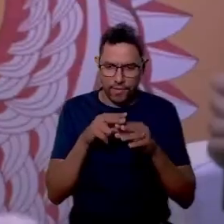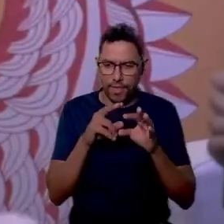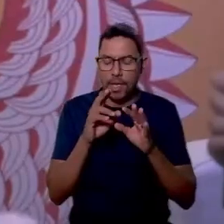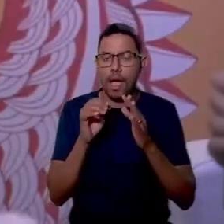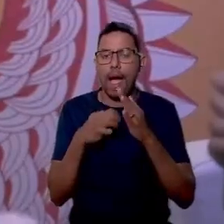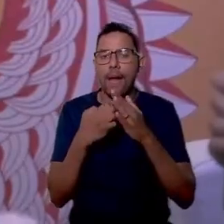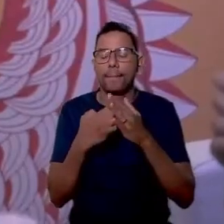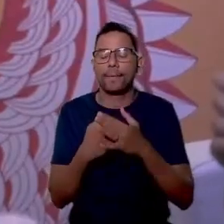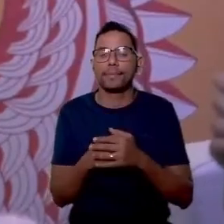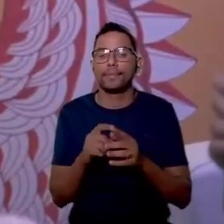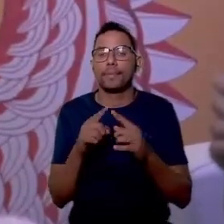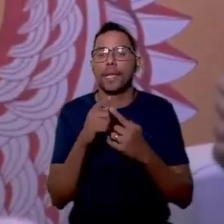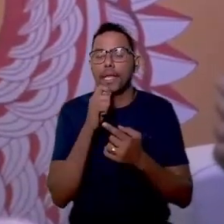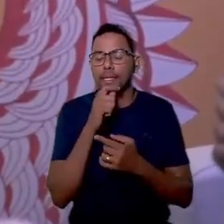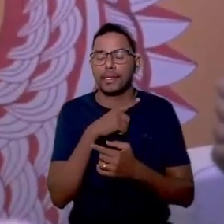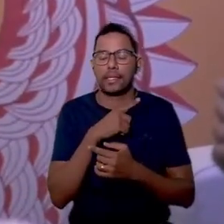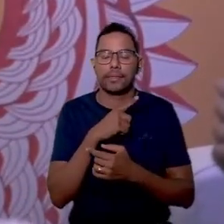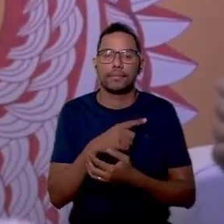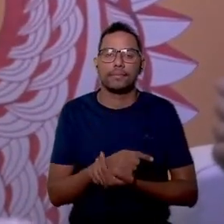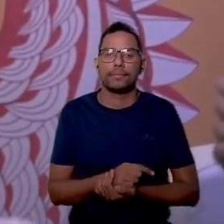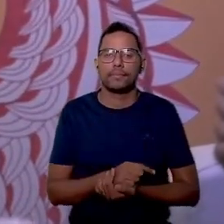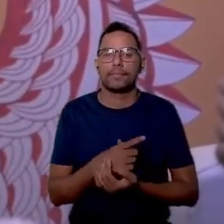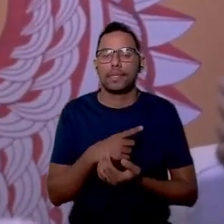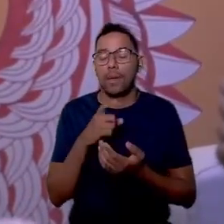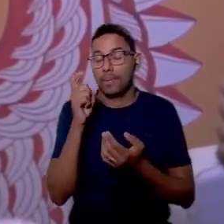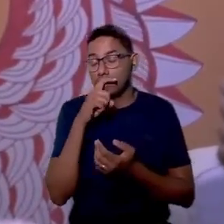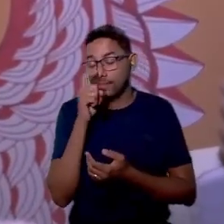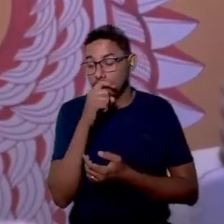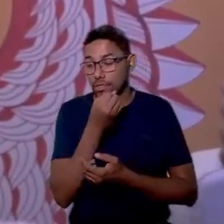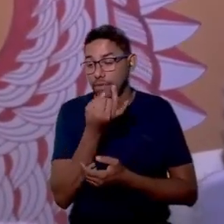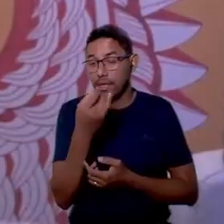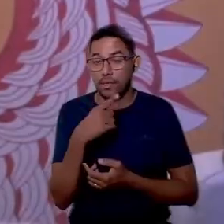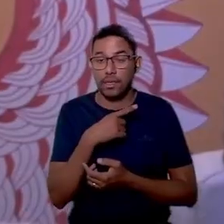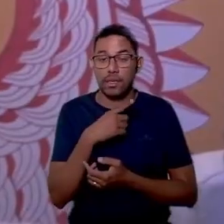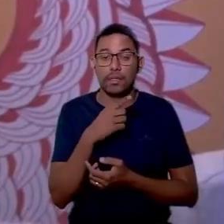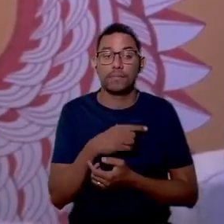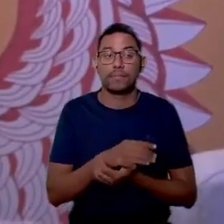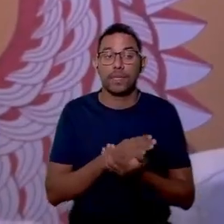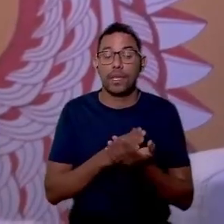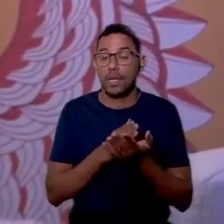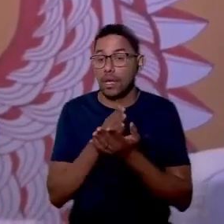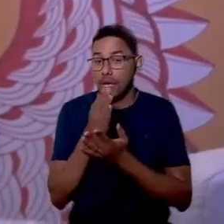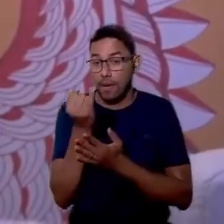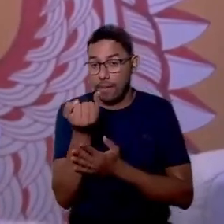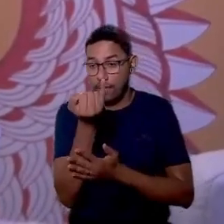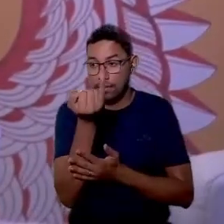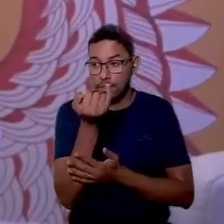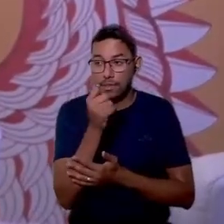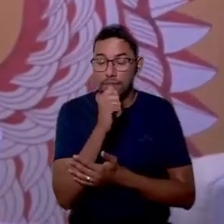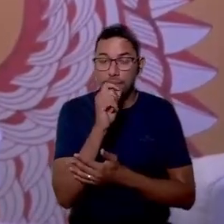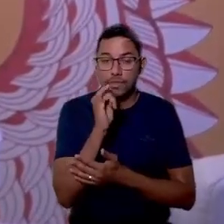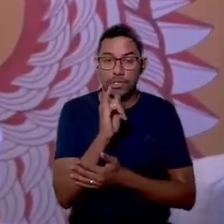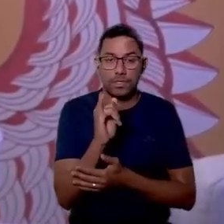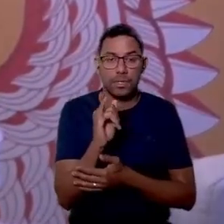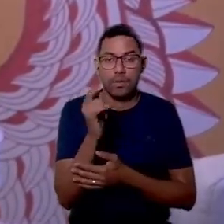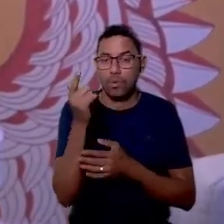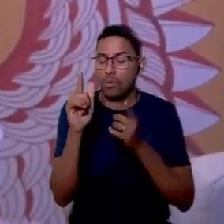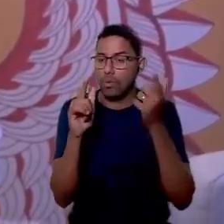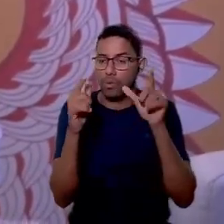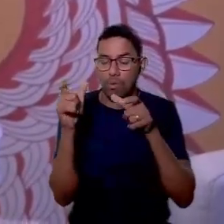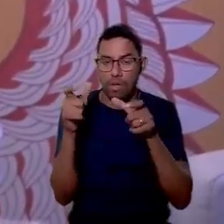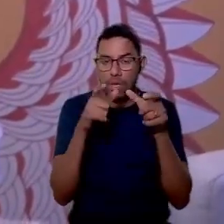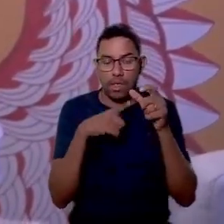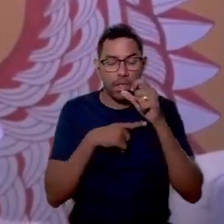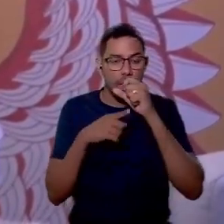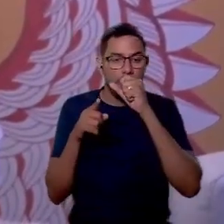sobre isso, mas ainda tem muita fake news. E seria um caminho importante, como você está dizendo, dizer que os outros